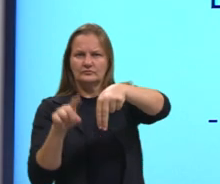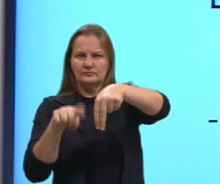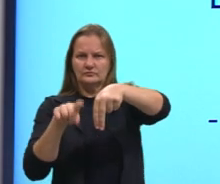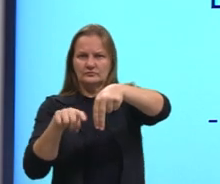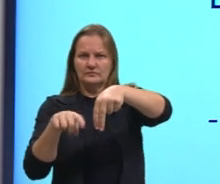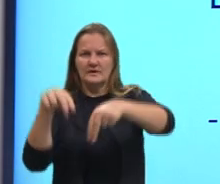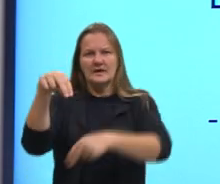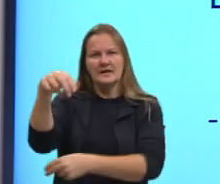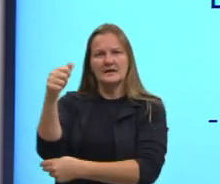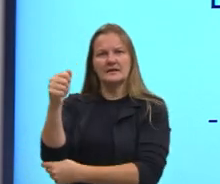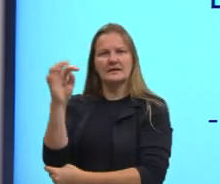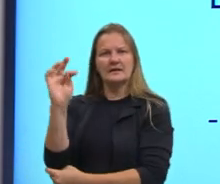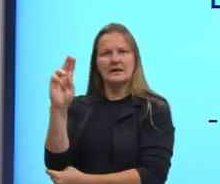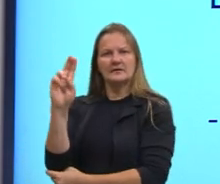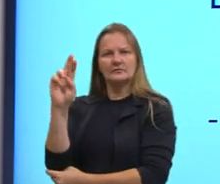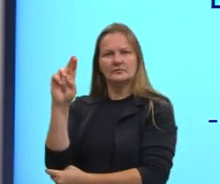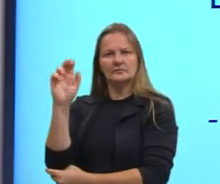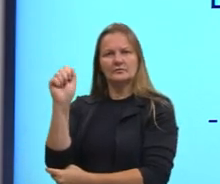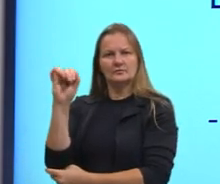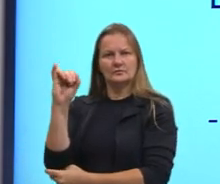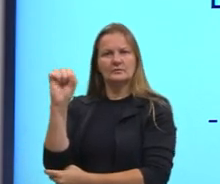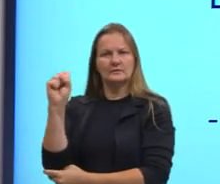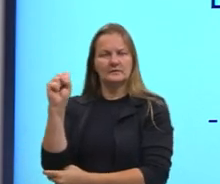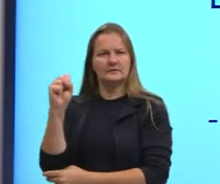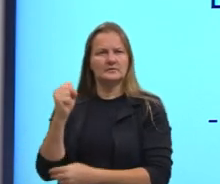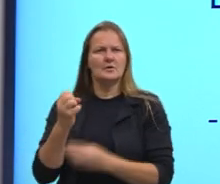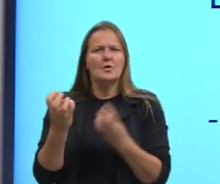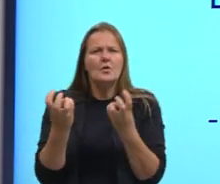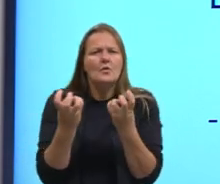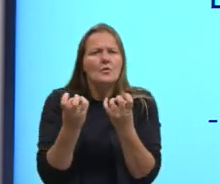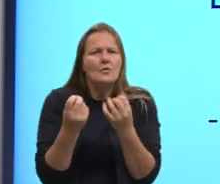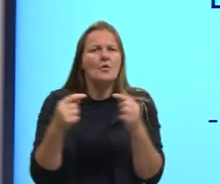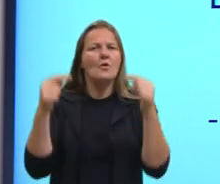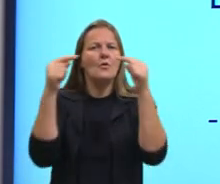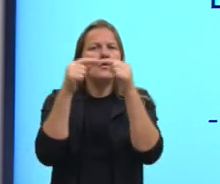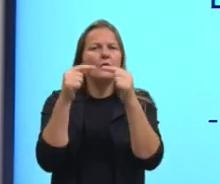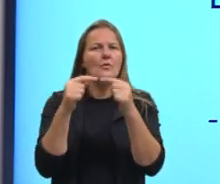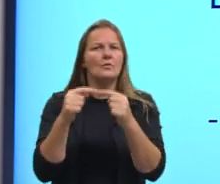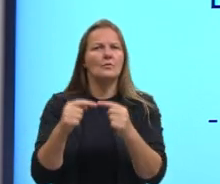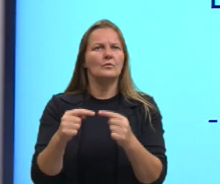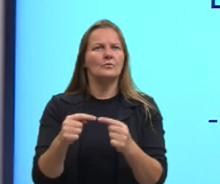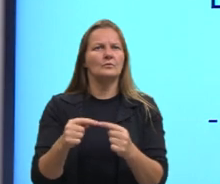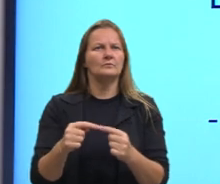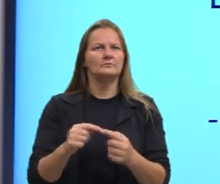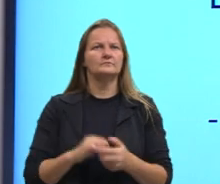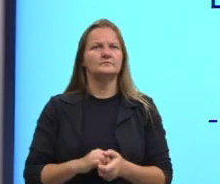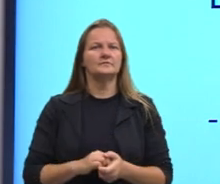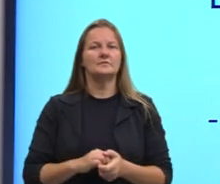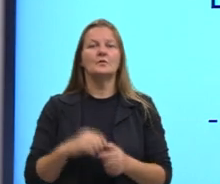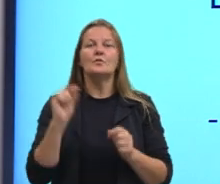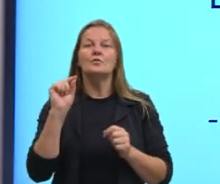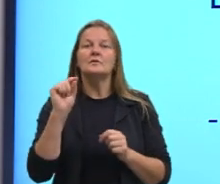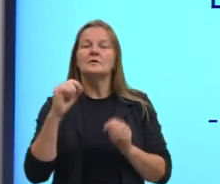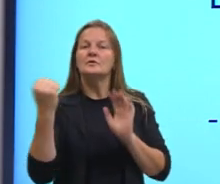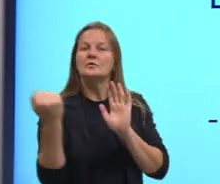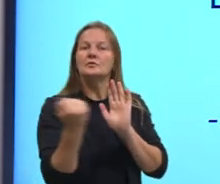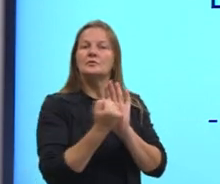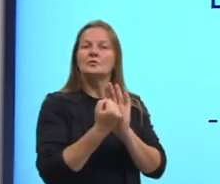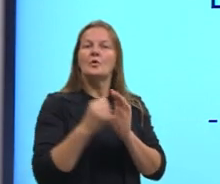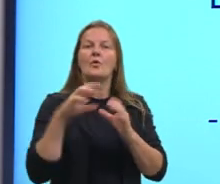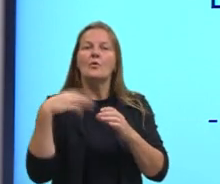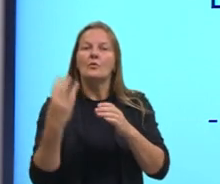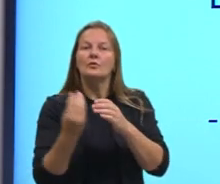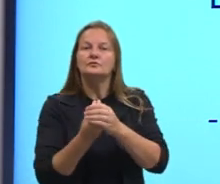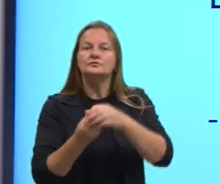e esses algarismos esses algarismos combinados representam números que formam o que denominamos então o